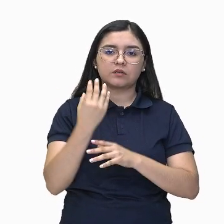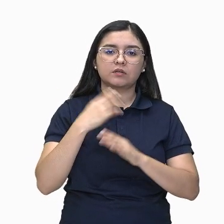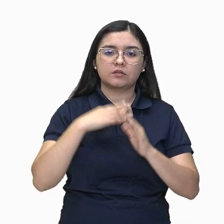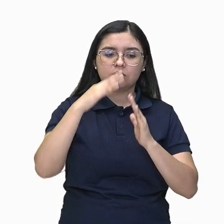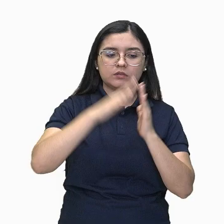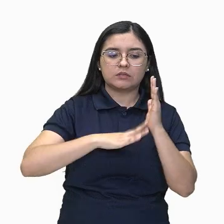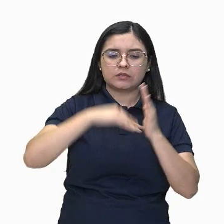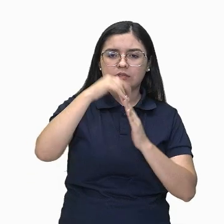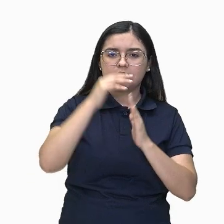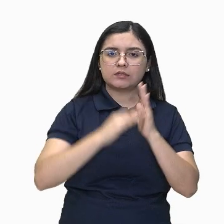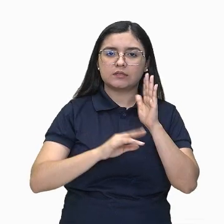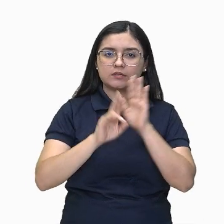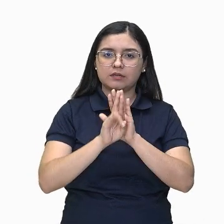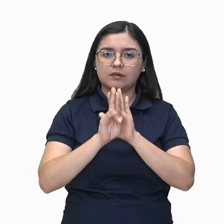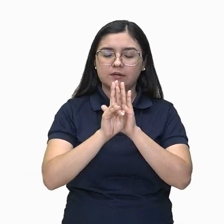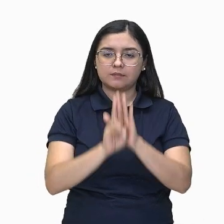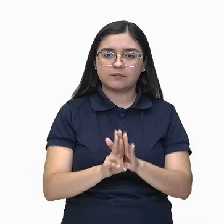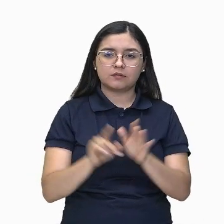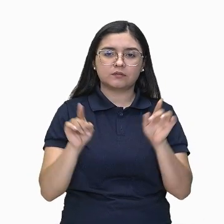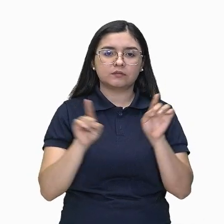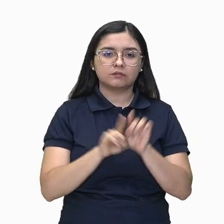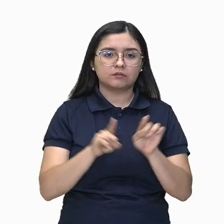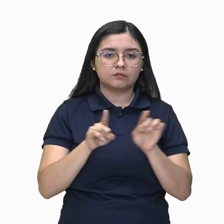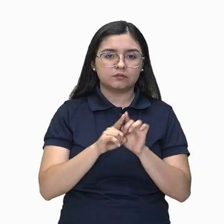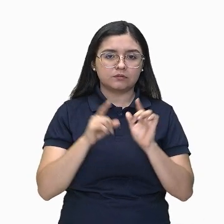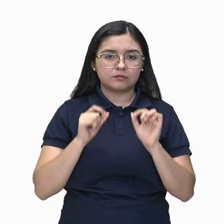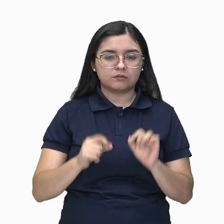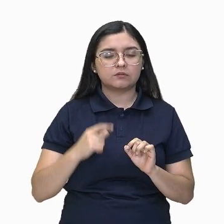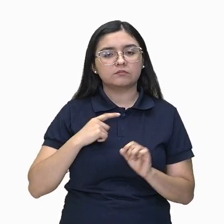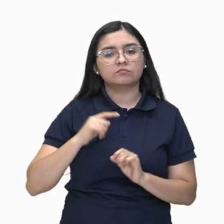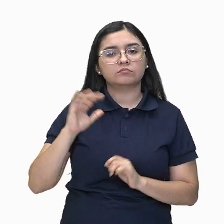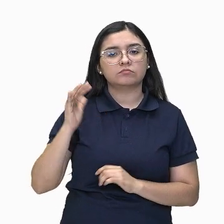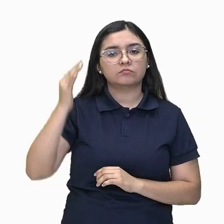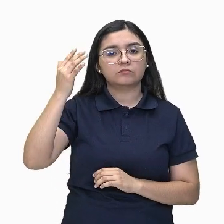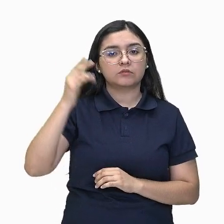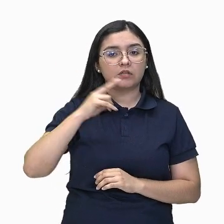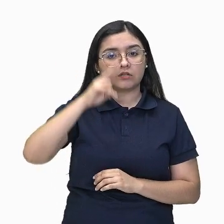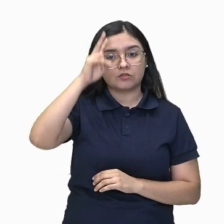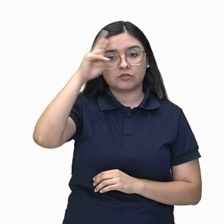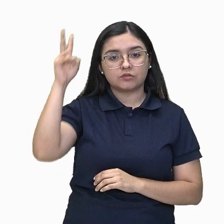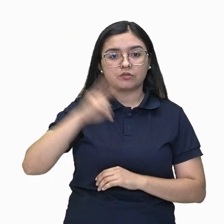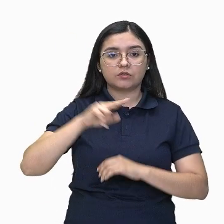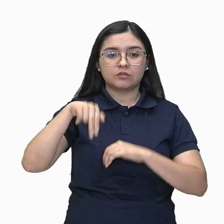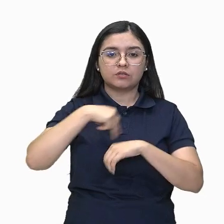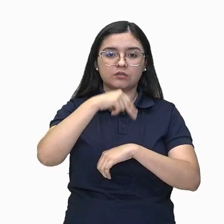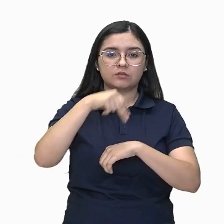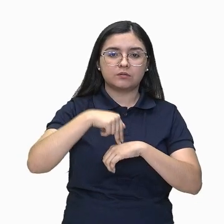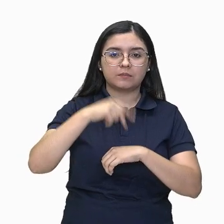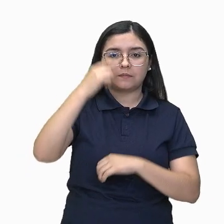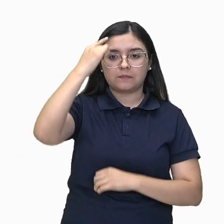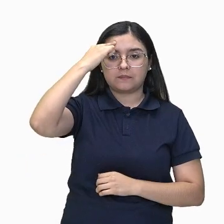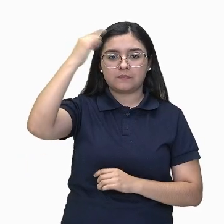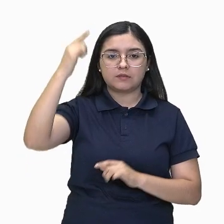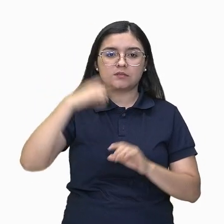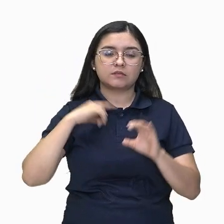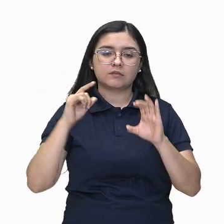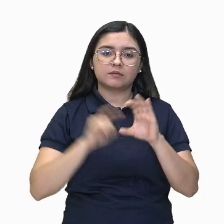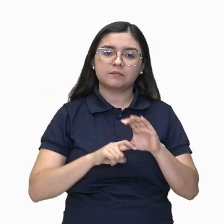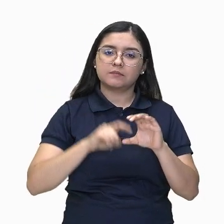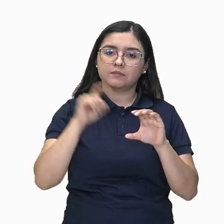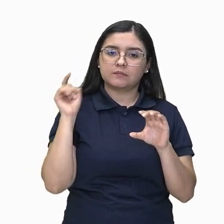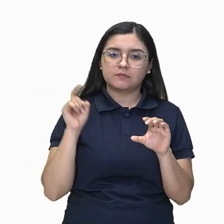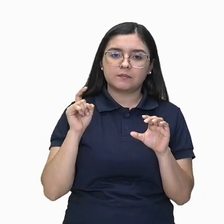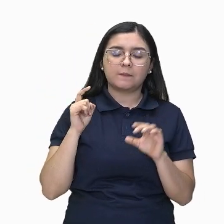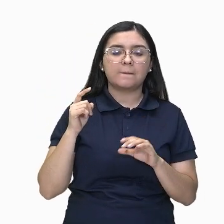que representavam e imortalizaram cenas da história nacional. Então, pensem, por exemplo, na independência, um